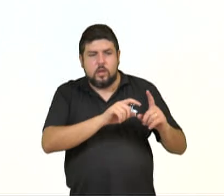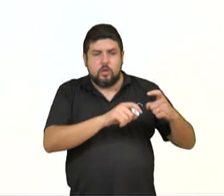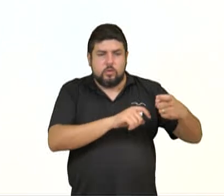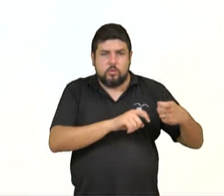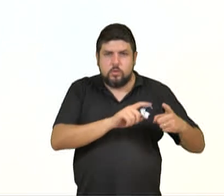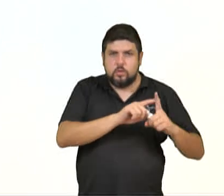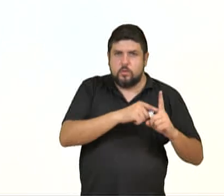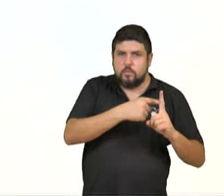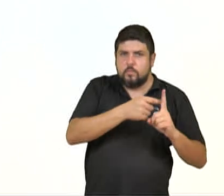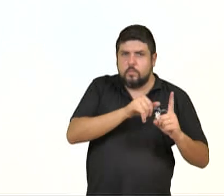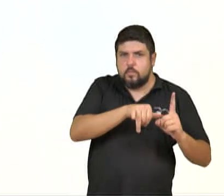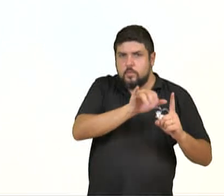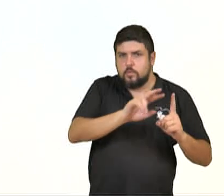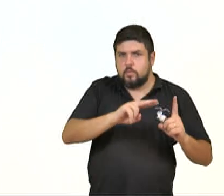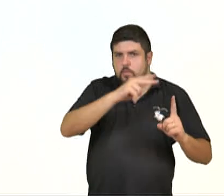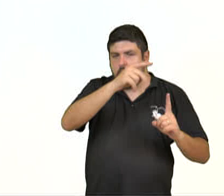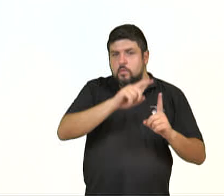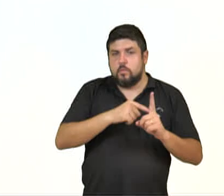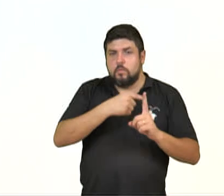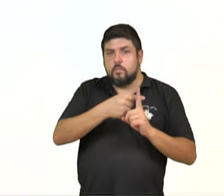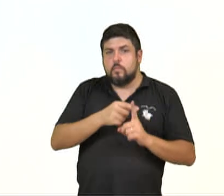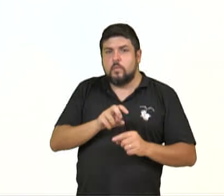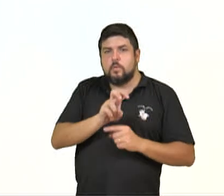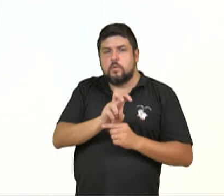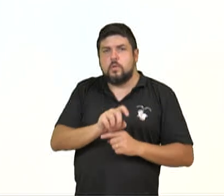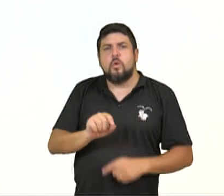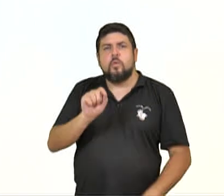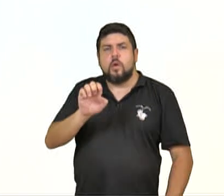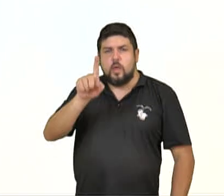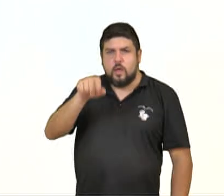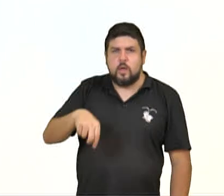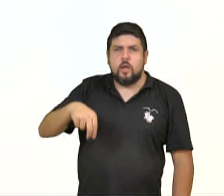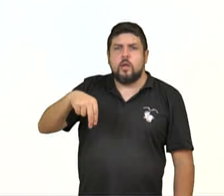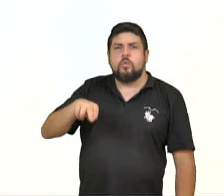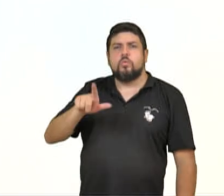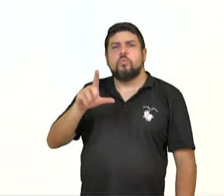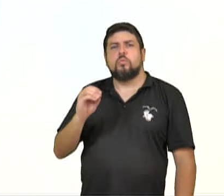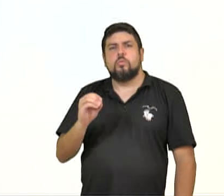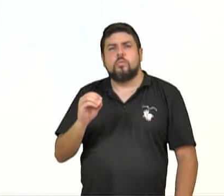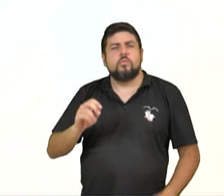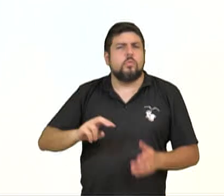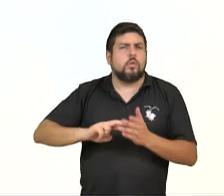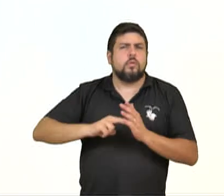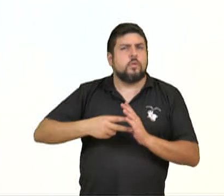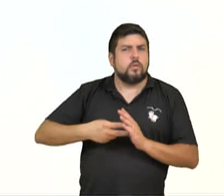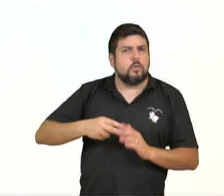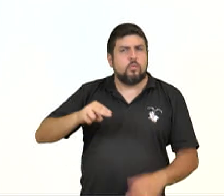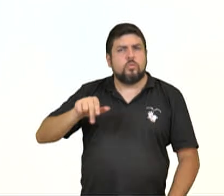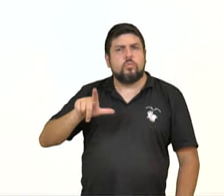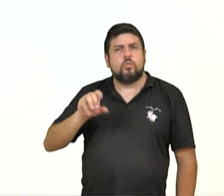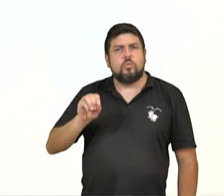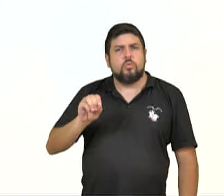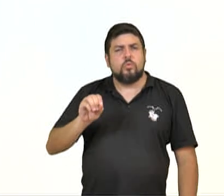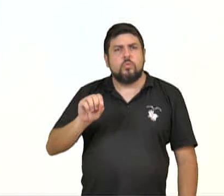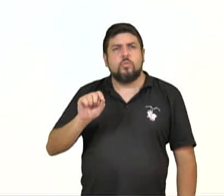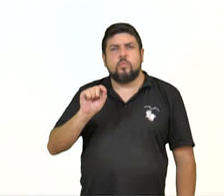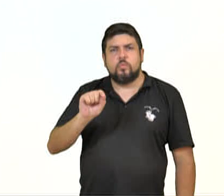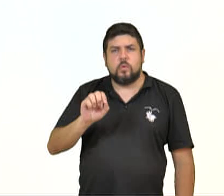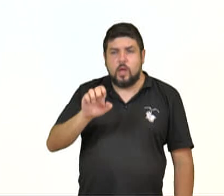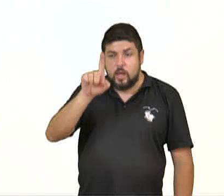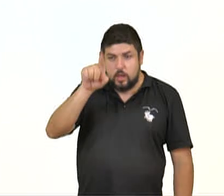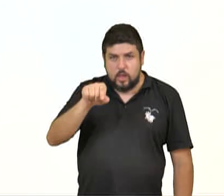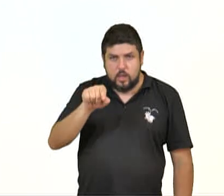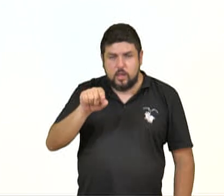5. Aí ele fala que tudo isso é nulo. Como assim nulo? Nulo é zero. Tudo isso é, vem o sinal de